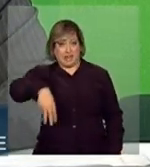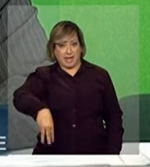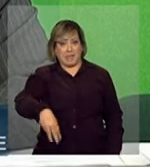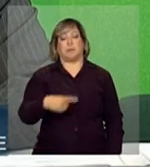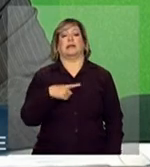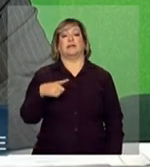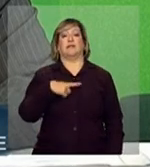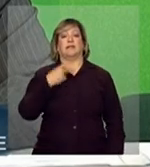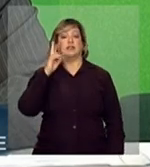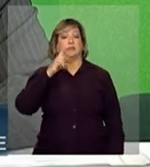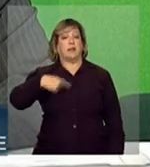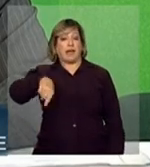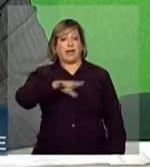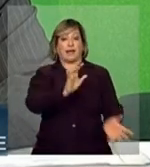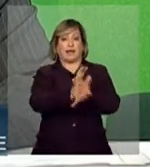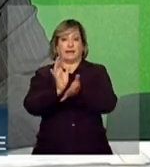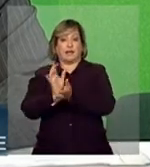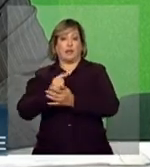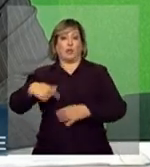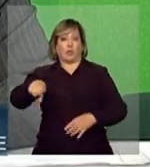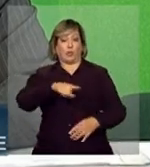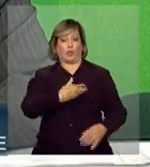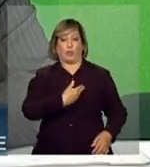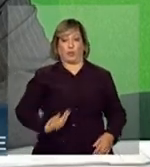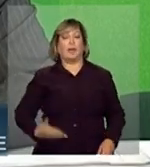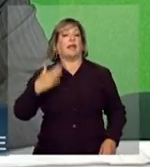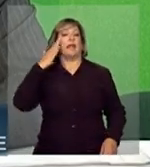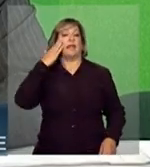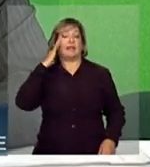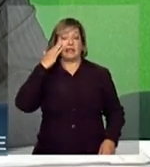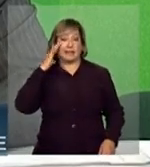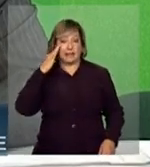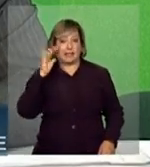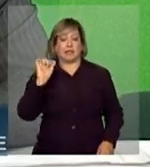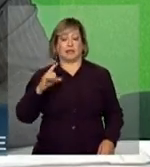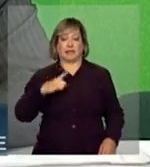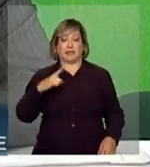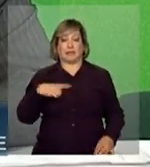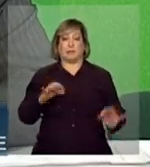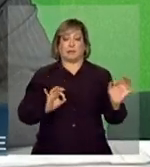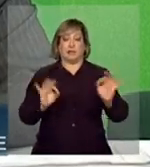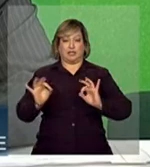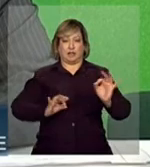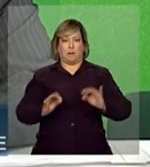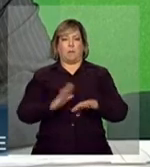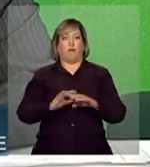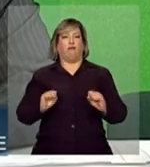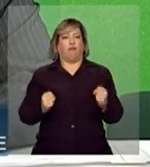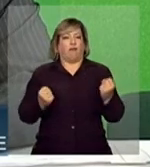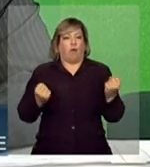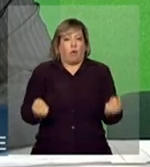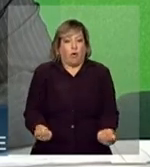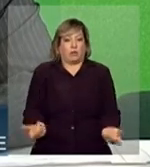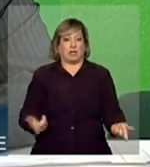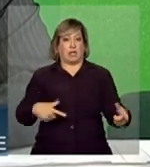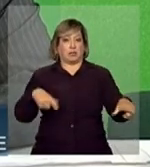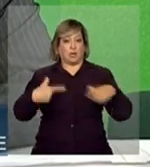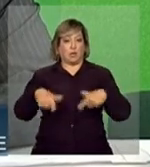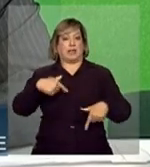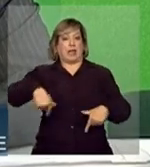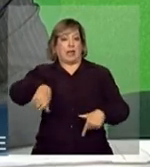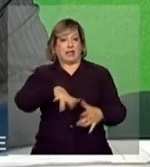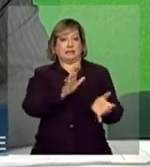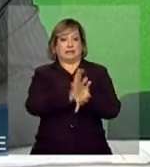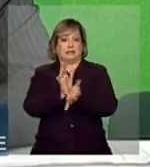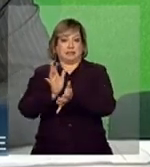naquelas áreas que o Estado entende que tem que ter um planejamento muito forte, atuante em cima dessas áreas e